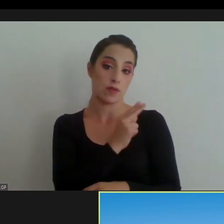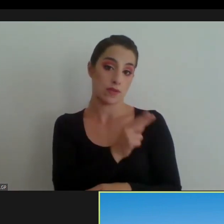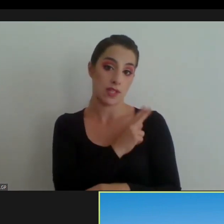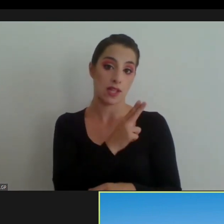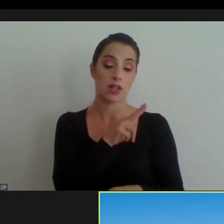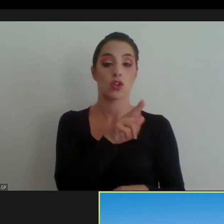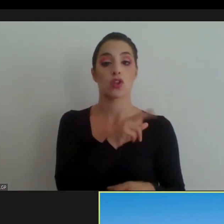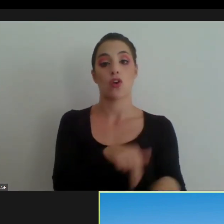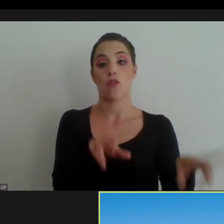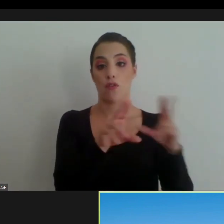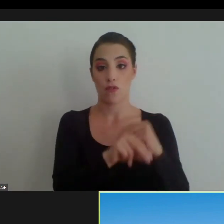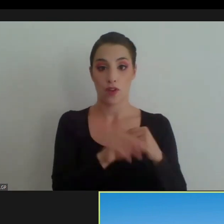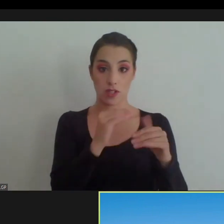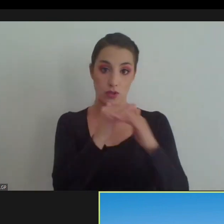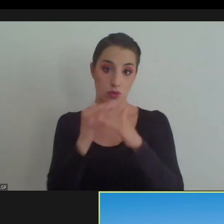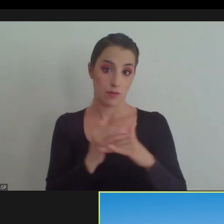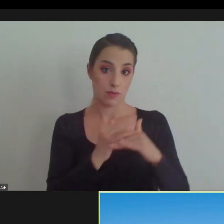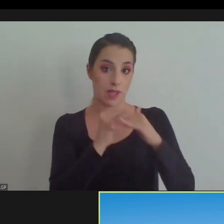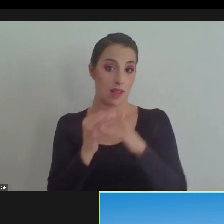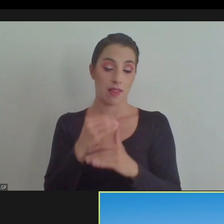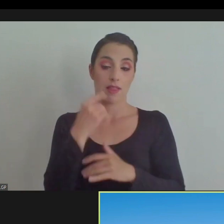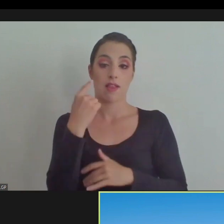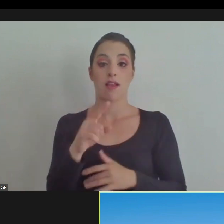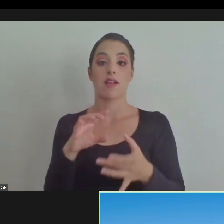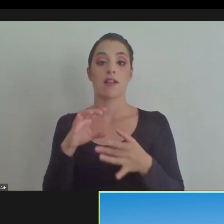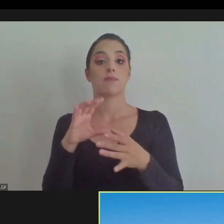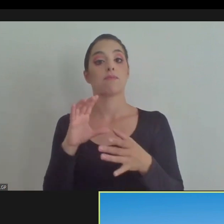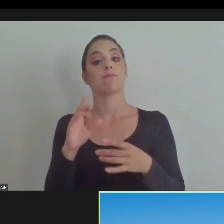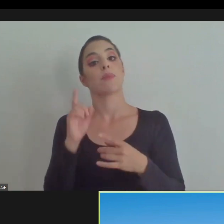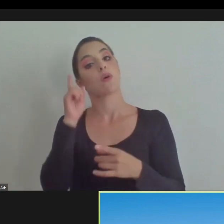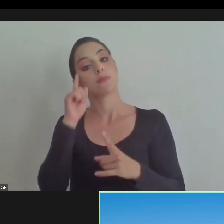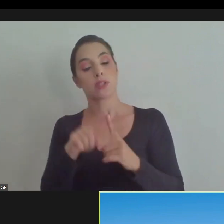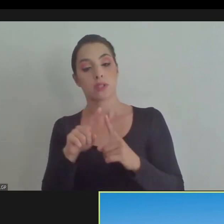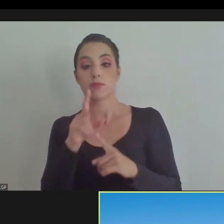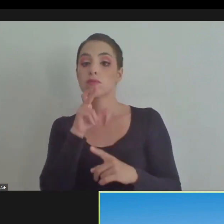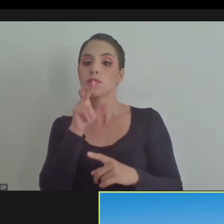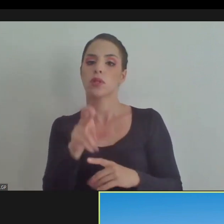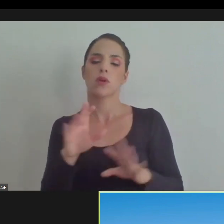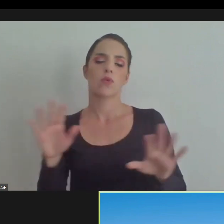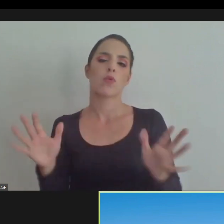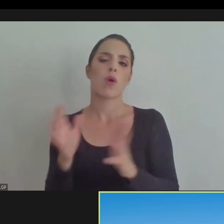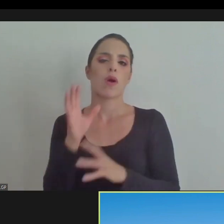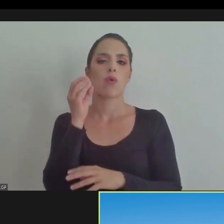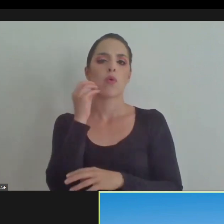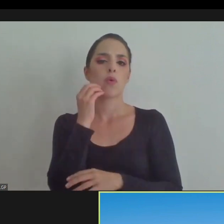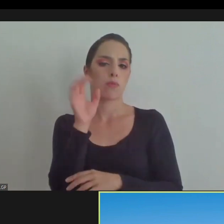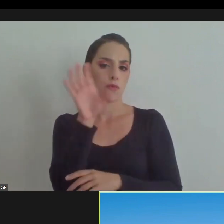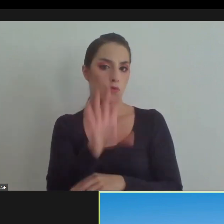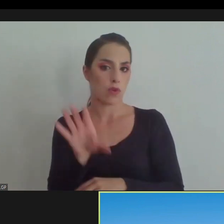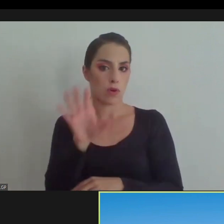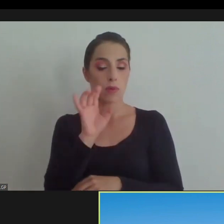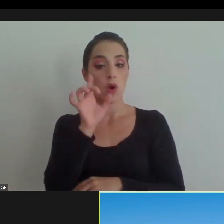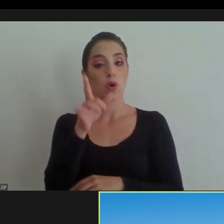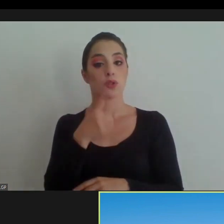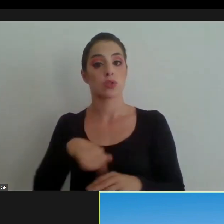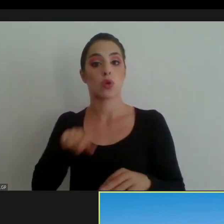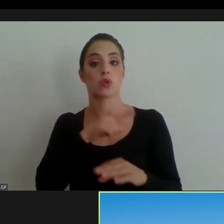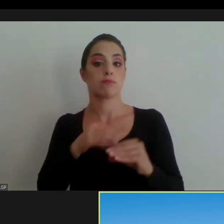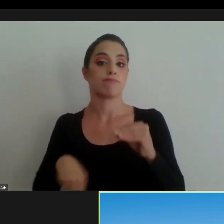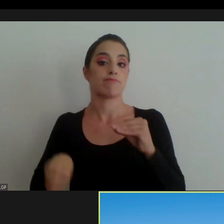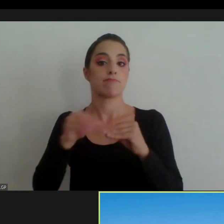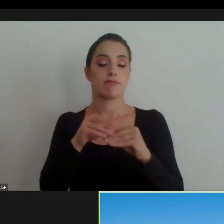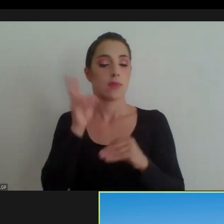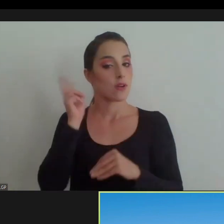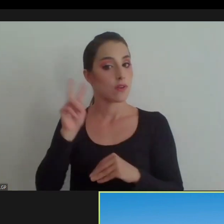foco também a sustentabilidade, para responder de que forma é que podemos acrescentar aqui valor